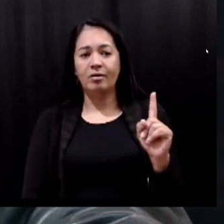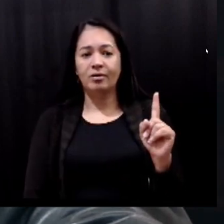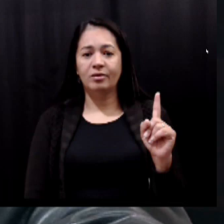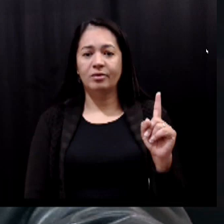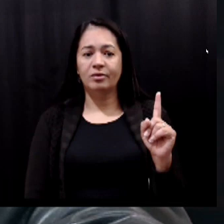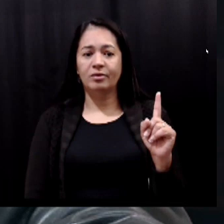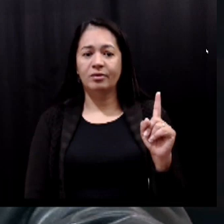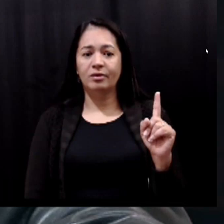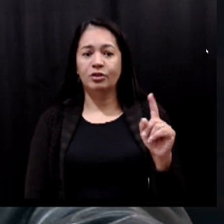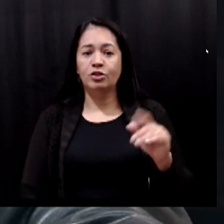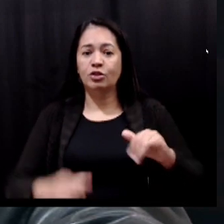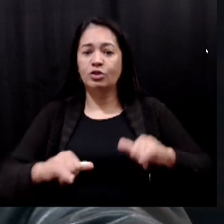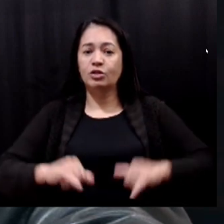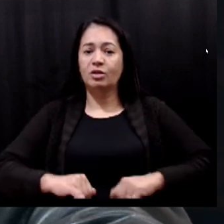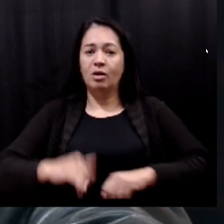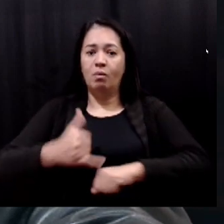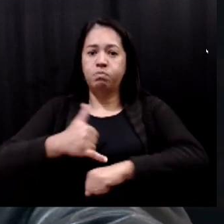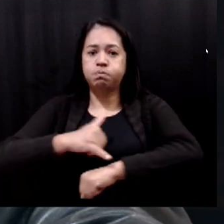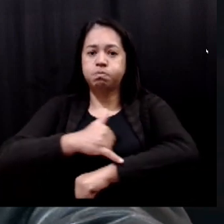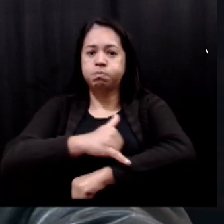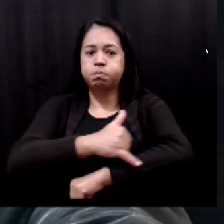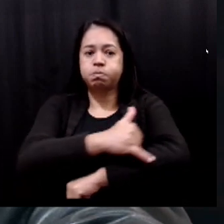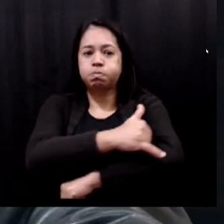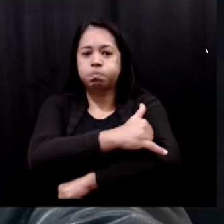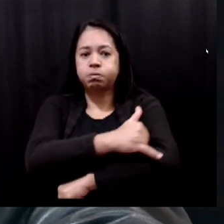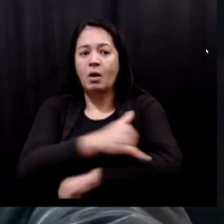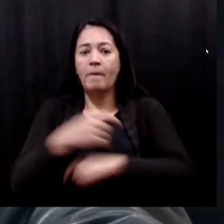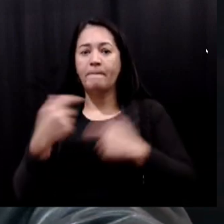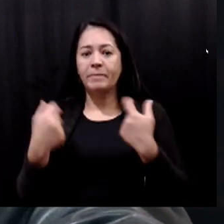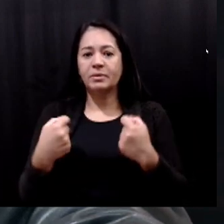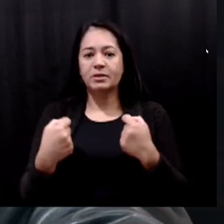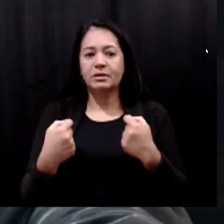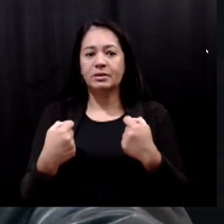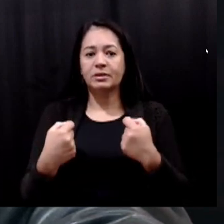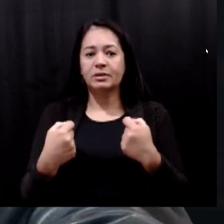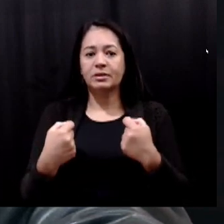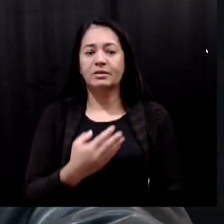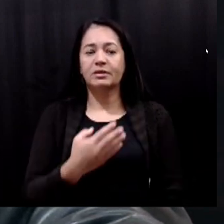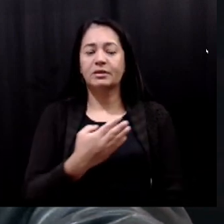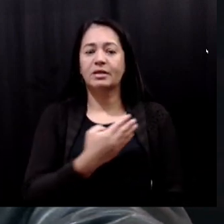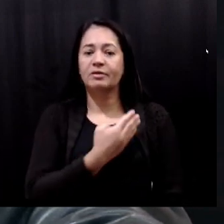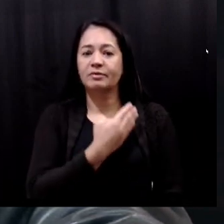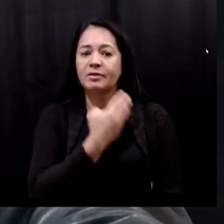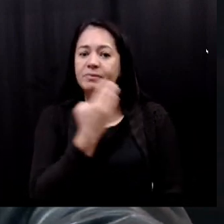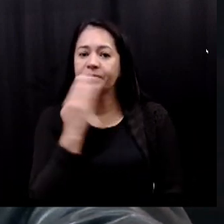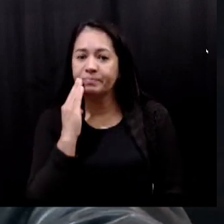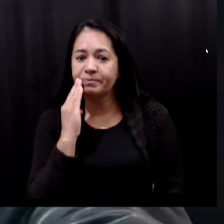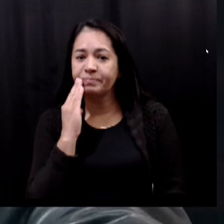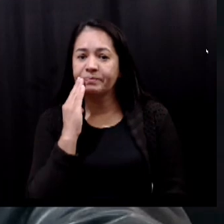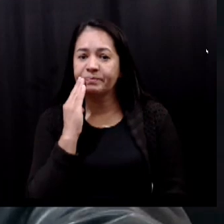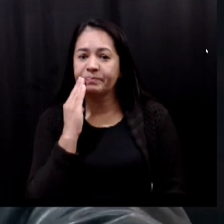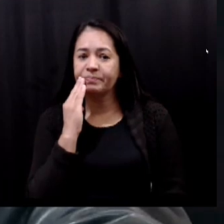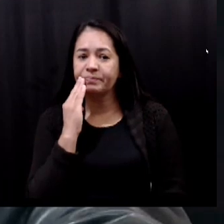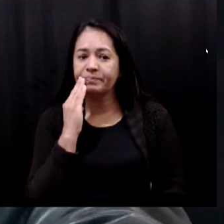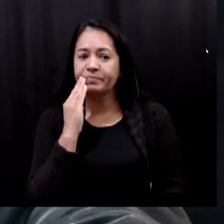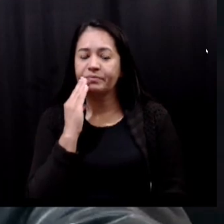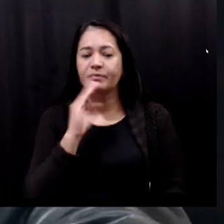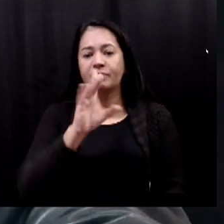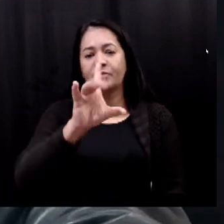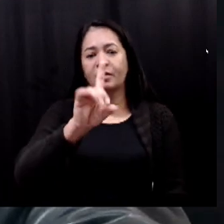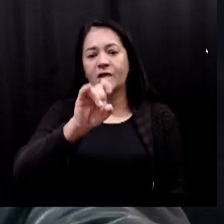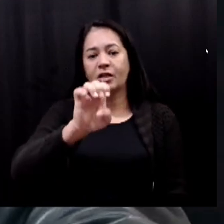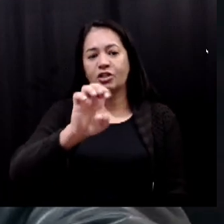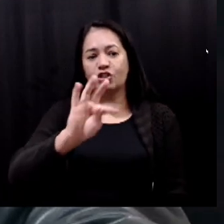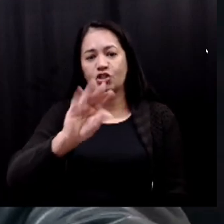obesidade mórbida, precisava fazer uma dieta para então marcar uma